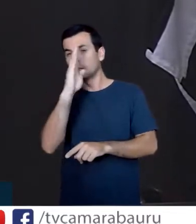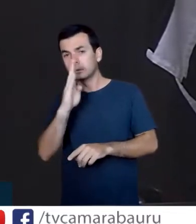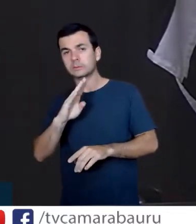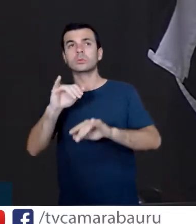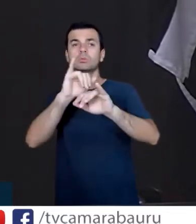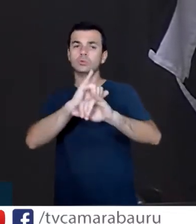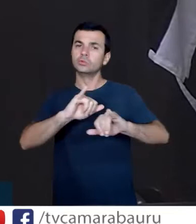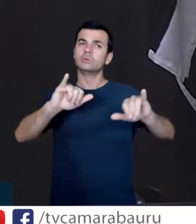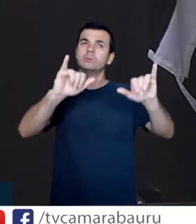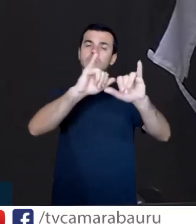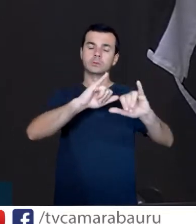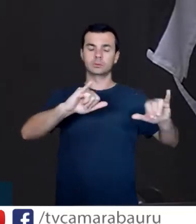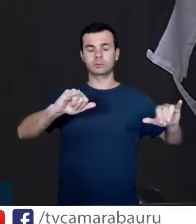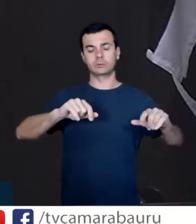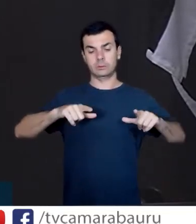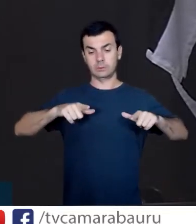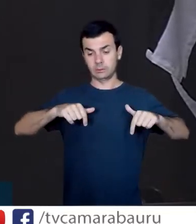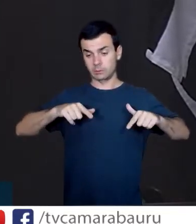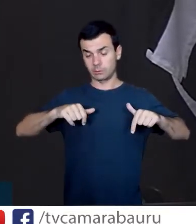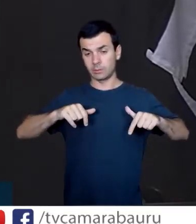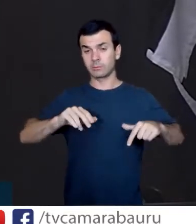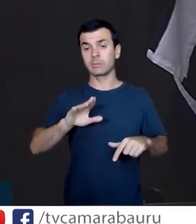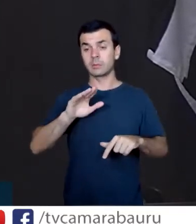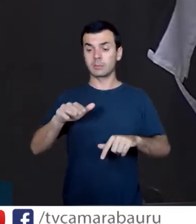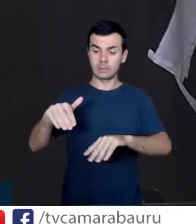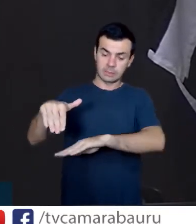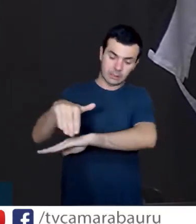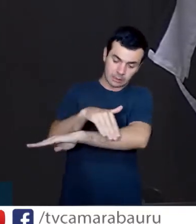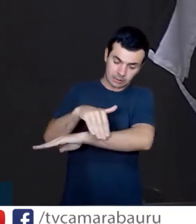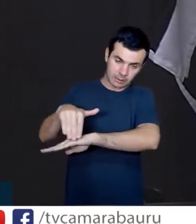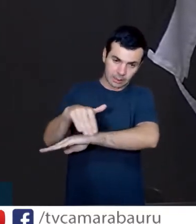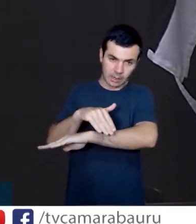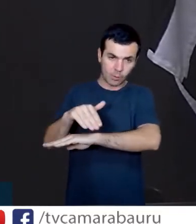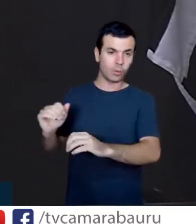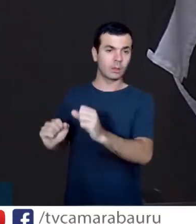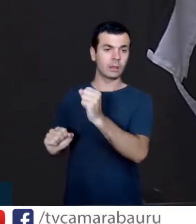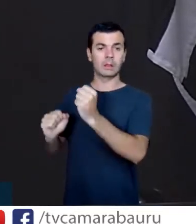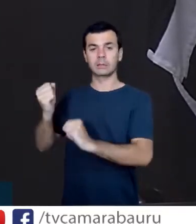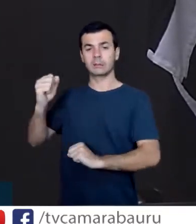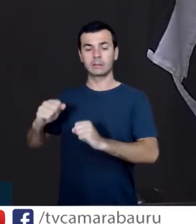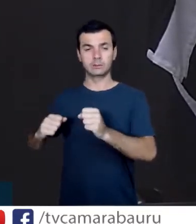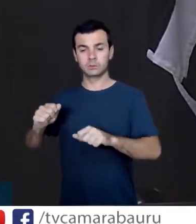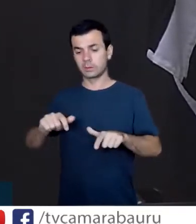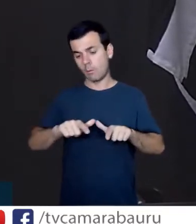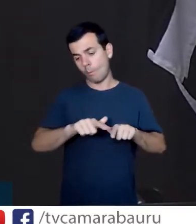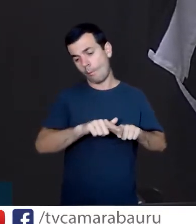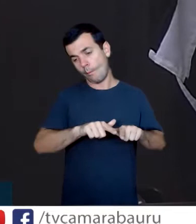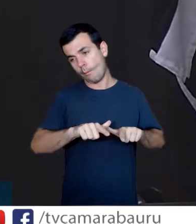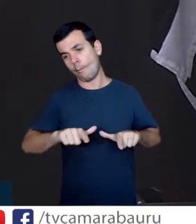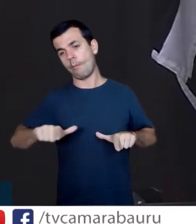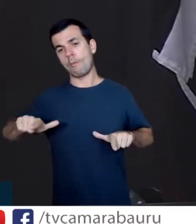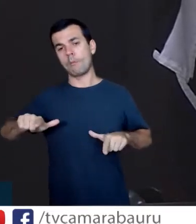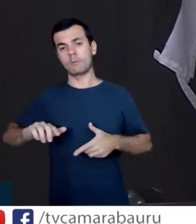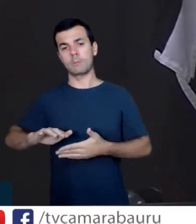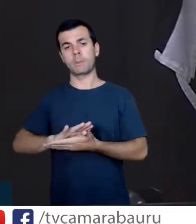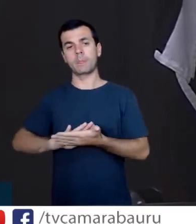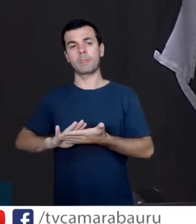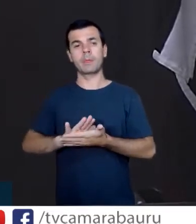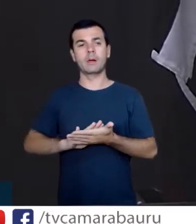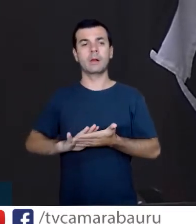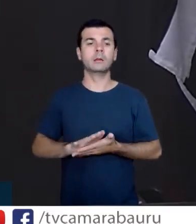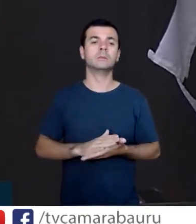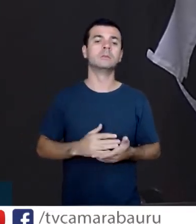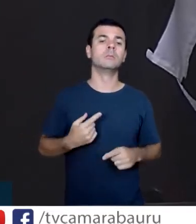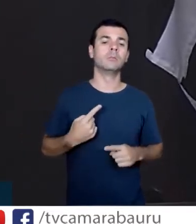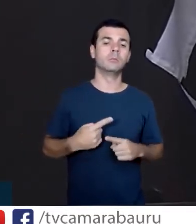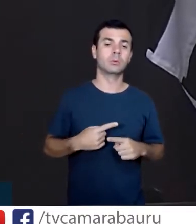nenhuma rua ao lado da sua indústria teve asfaltada nesse governo. Isso porque a rua fica